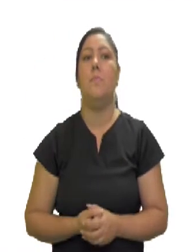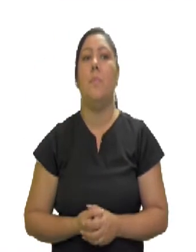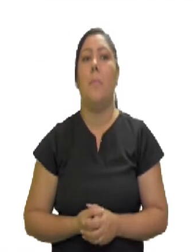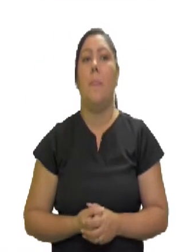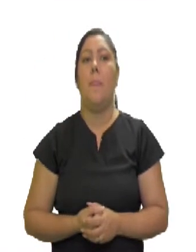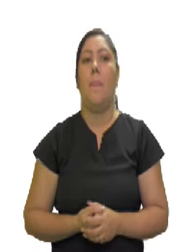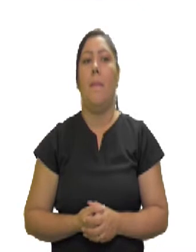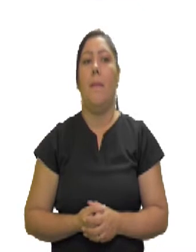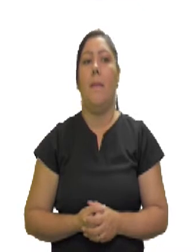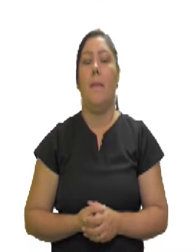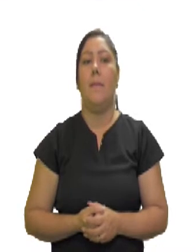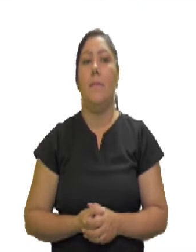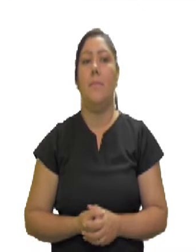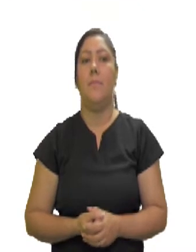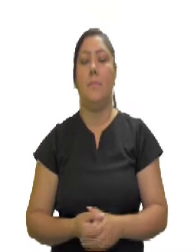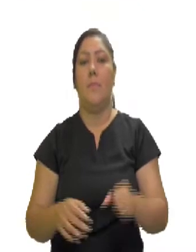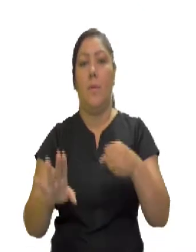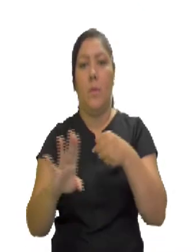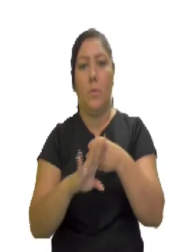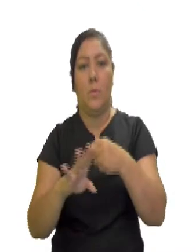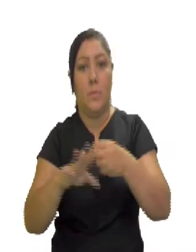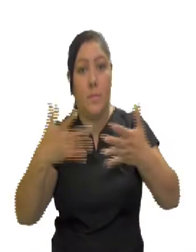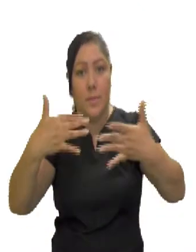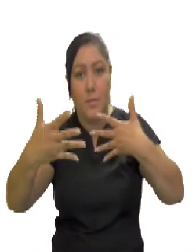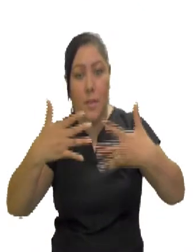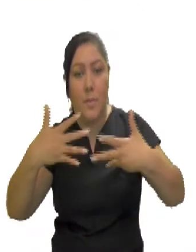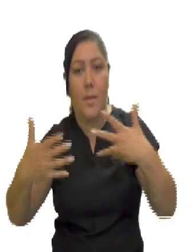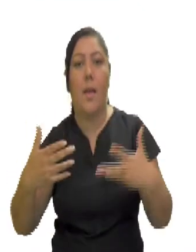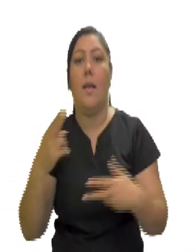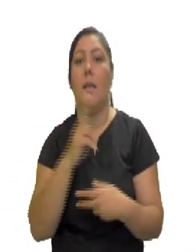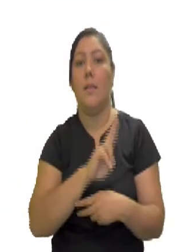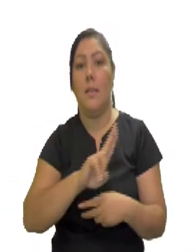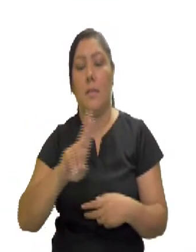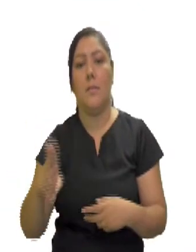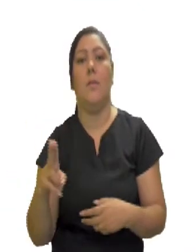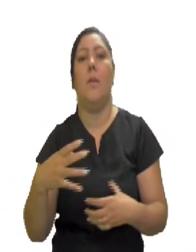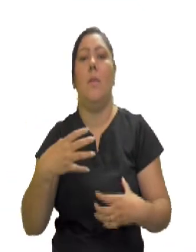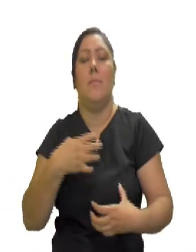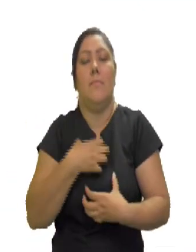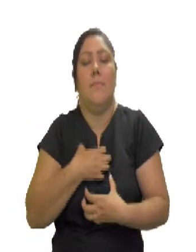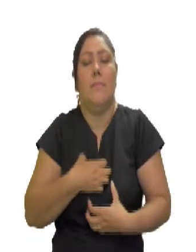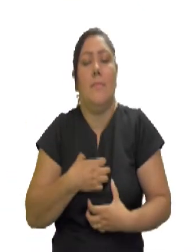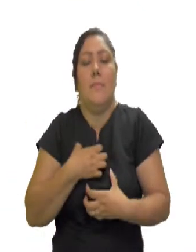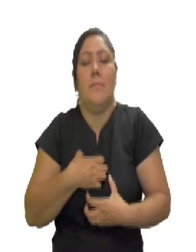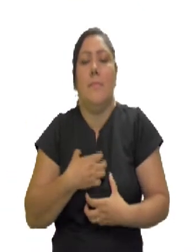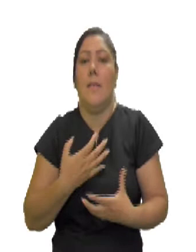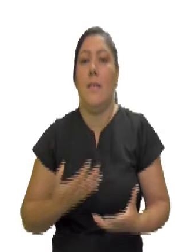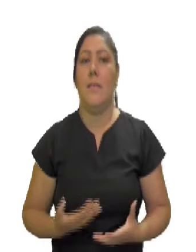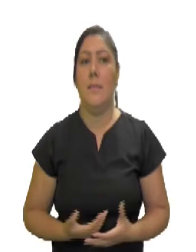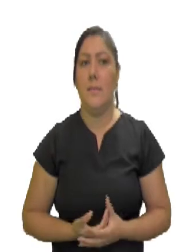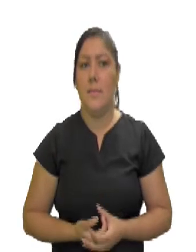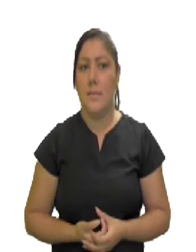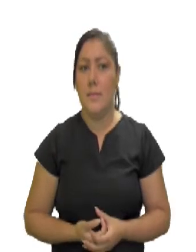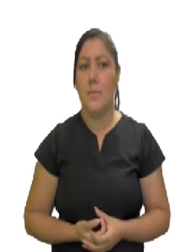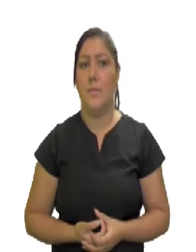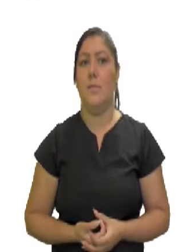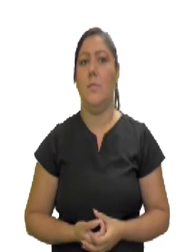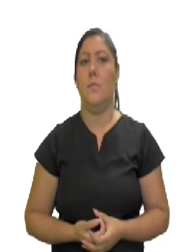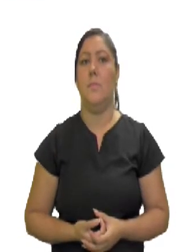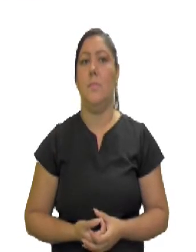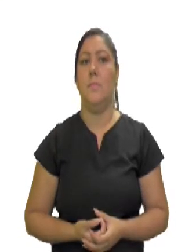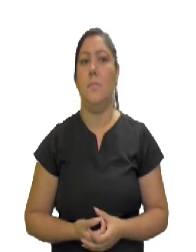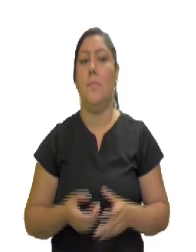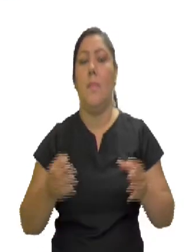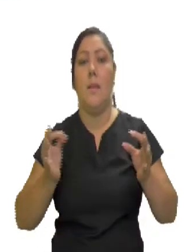estados, sentimentos. Por exemplo, estou com saudade de vocês. A palavra saudade é